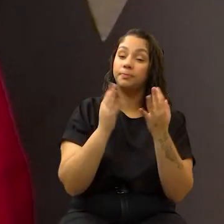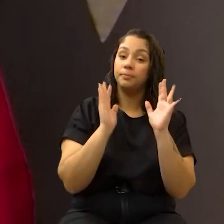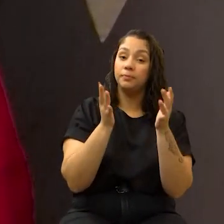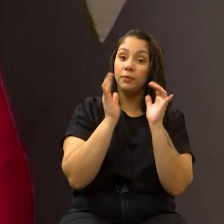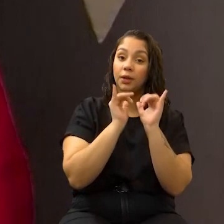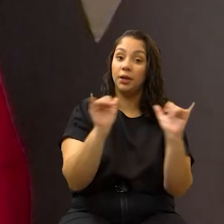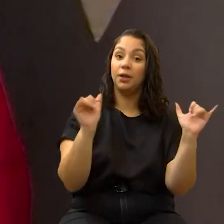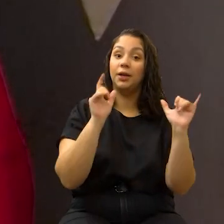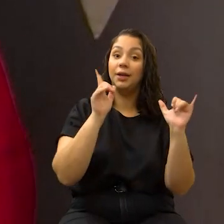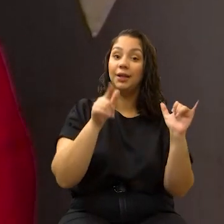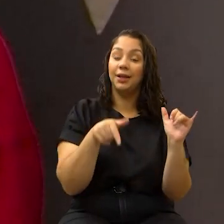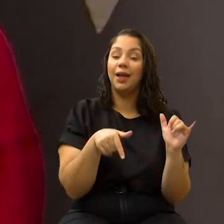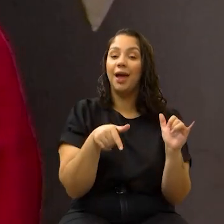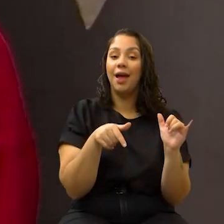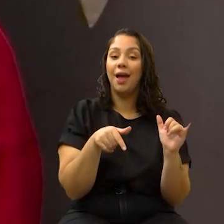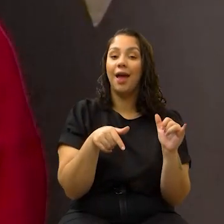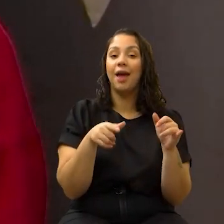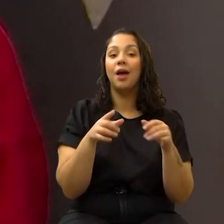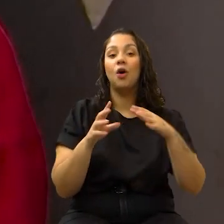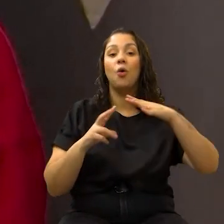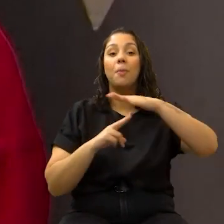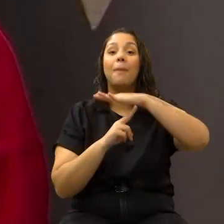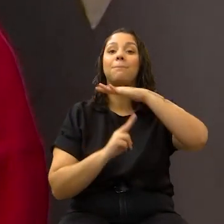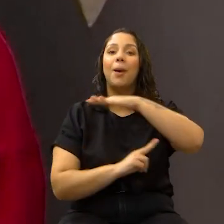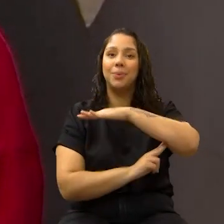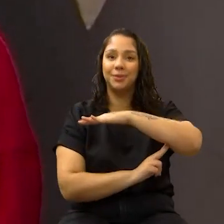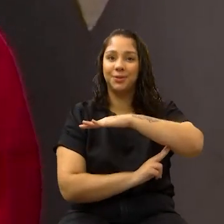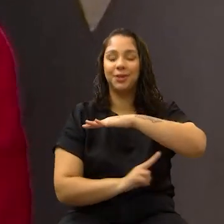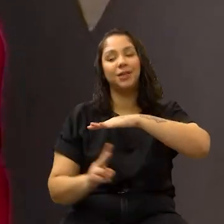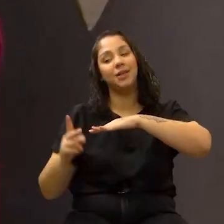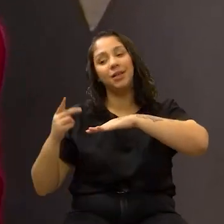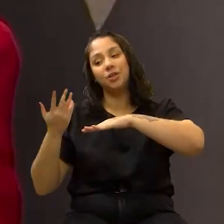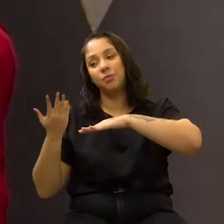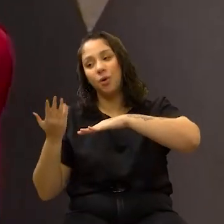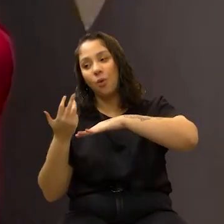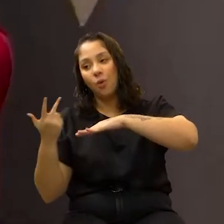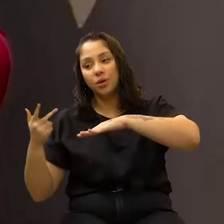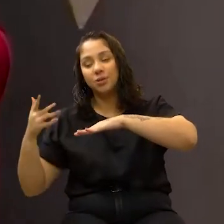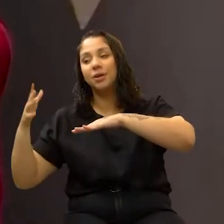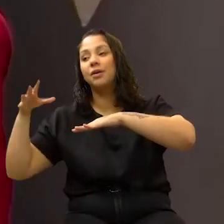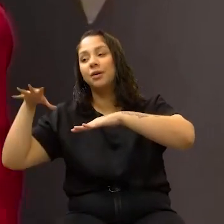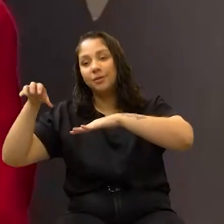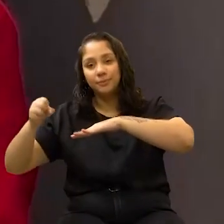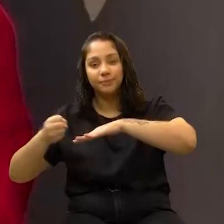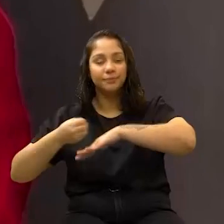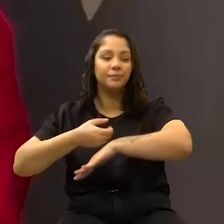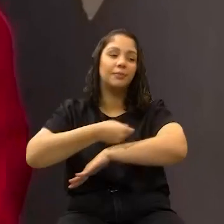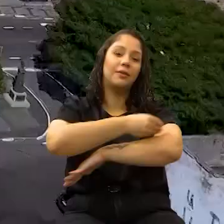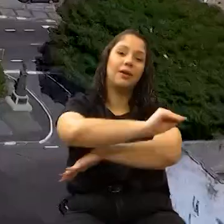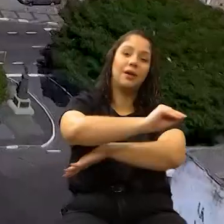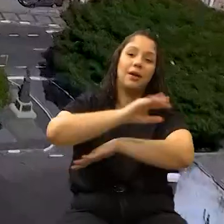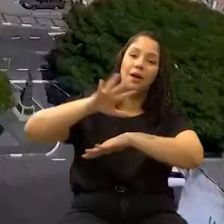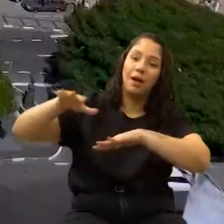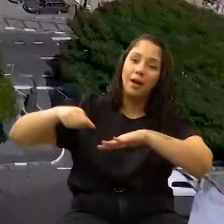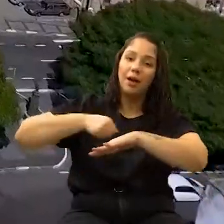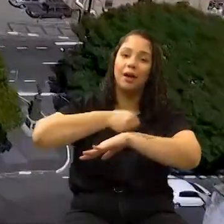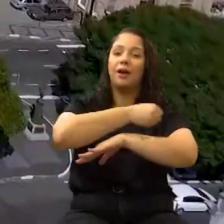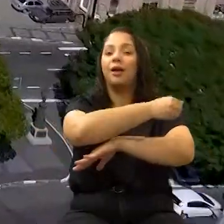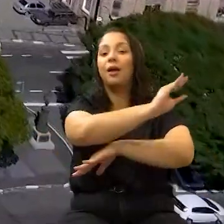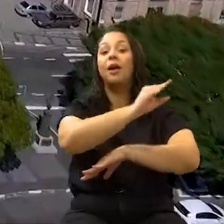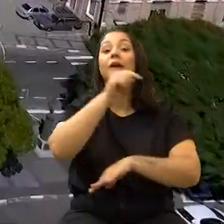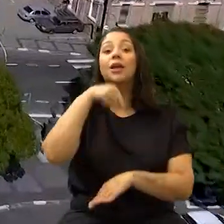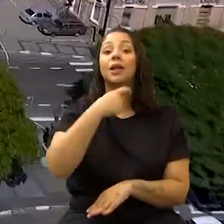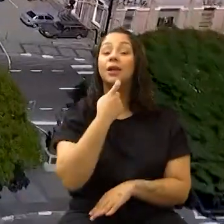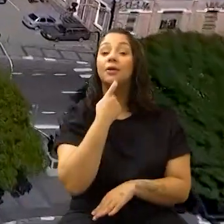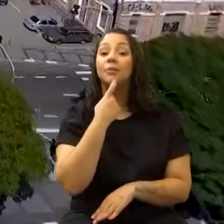família acolhedora, que ela se auto-intitula como uma ponte, onde ela pega de um lado e entrega do outro. Campinas tem